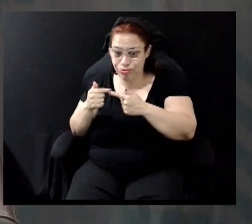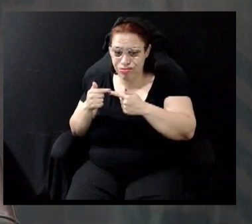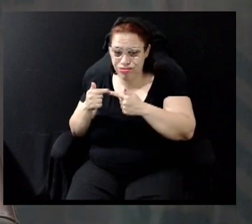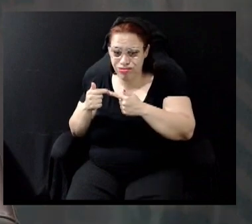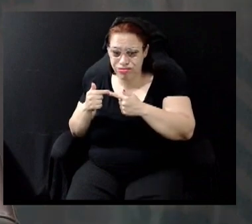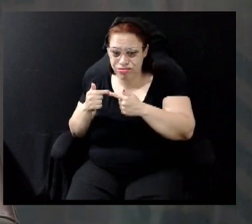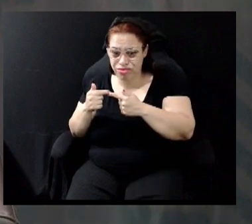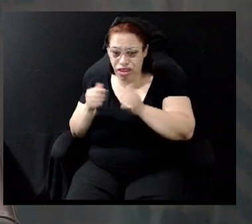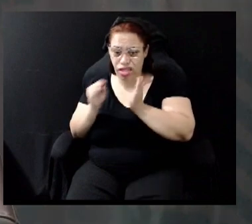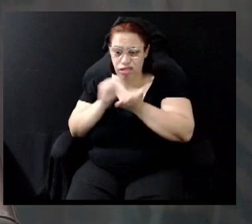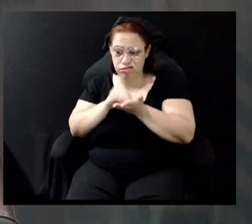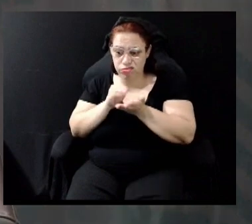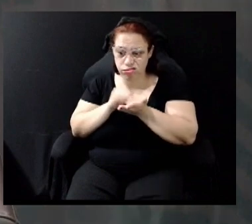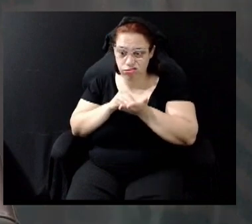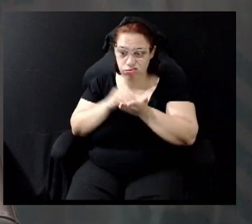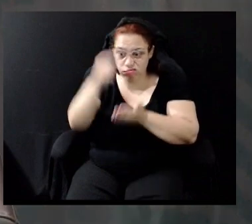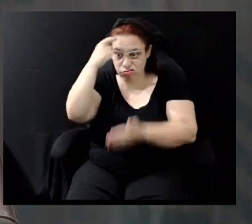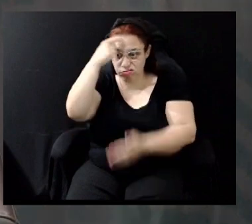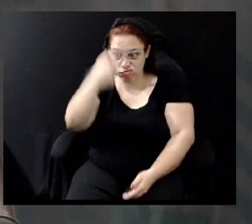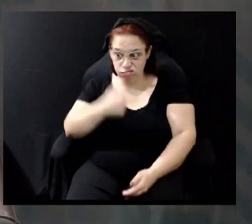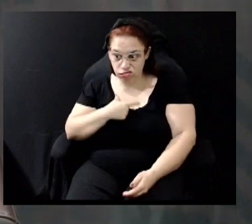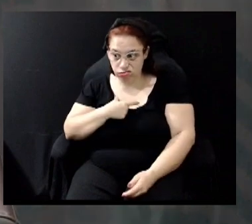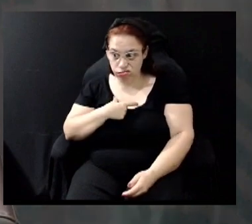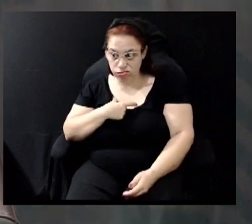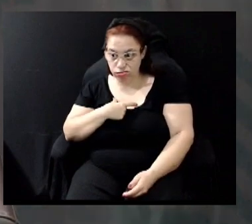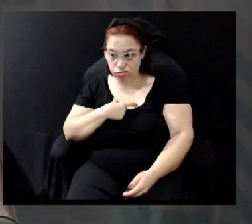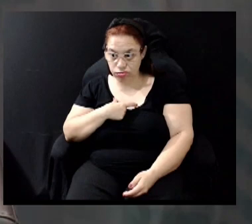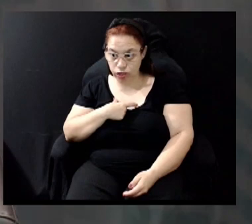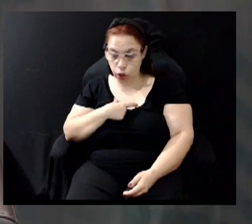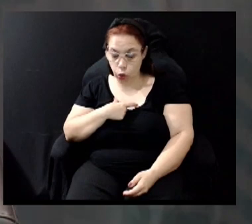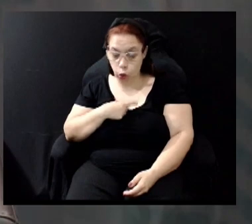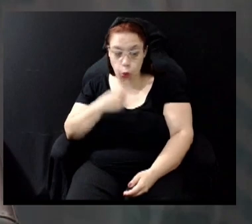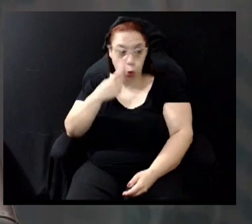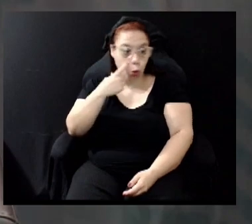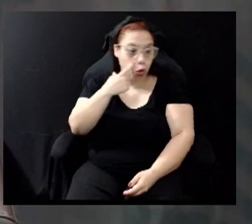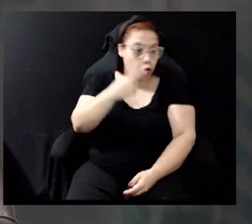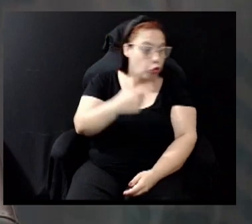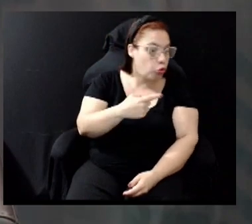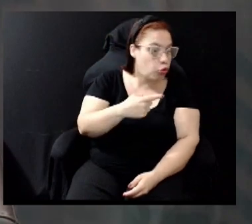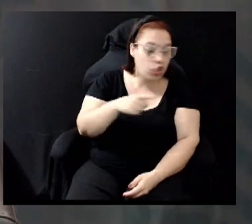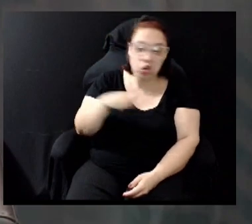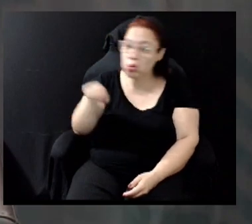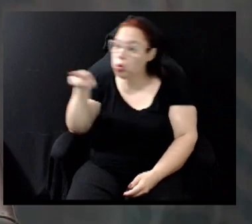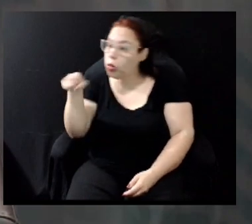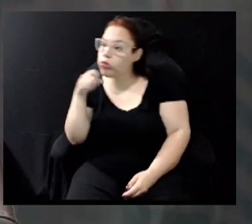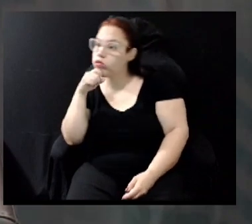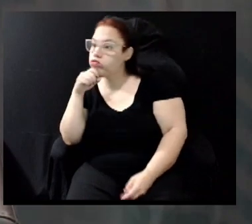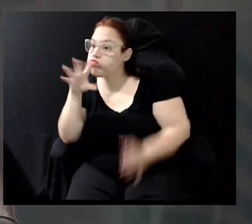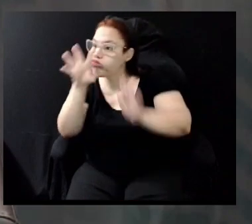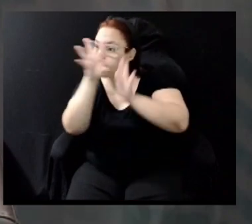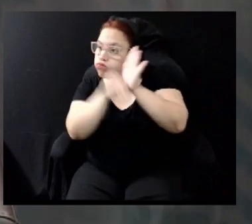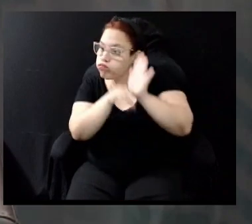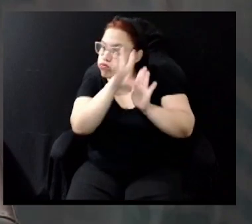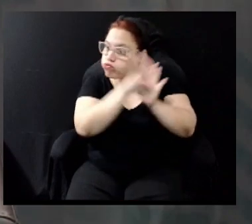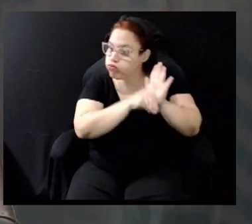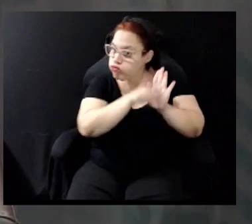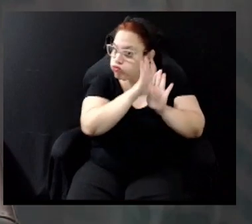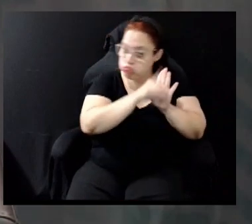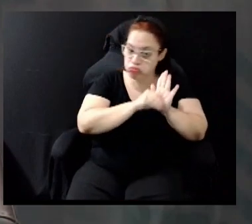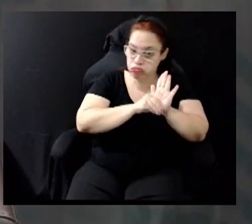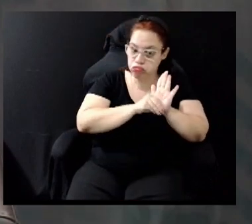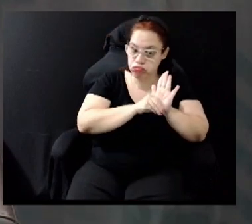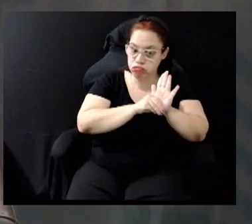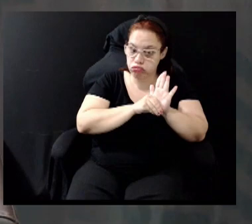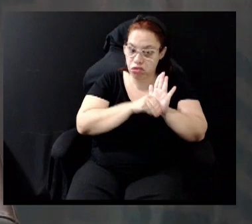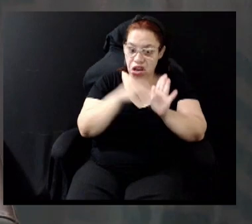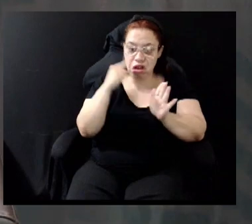do autoconhecimento, então ela começa a projetar no externo e espelhar no externo que ela nem analisa, ela